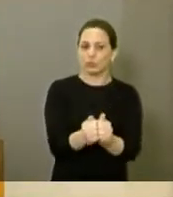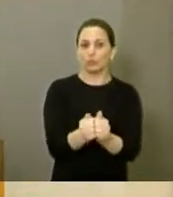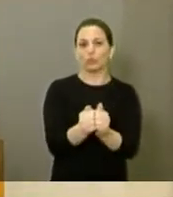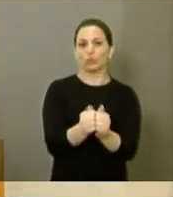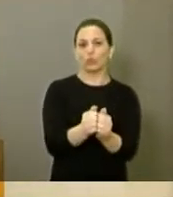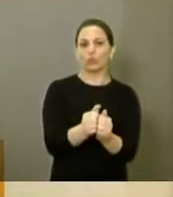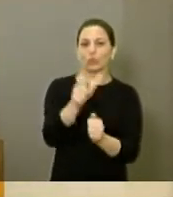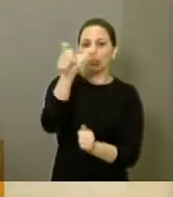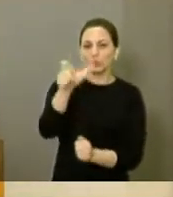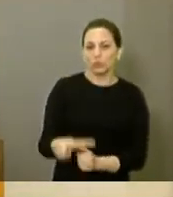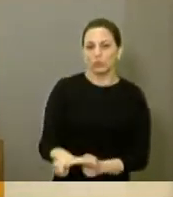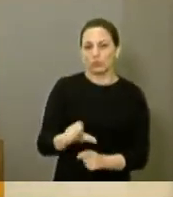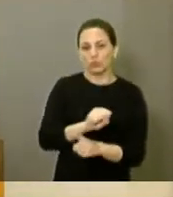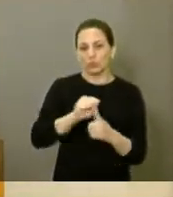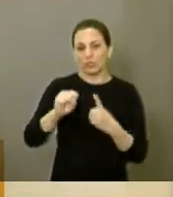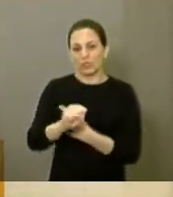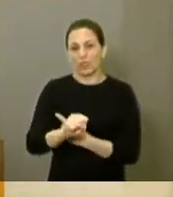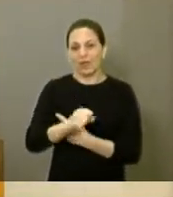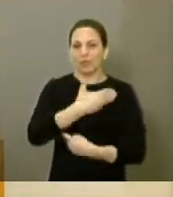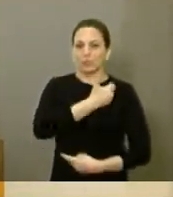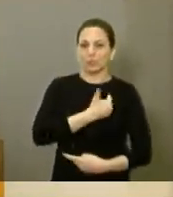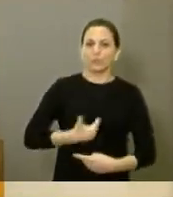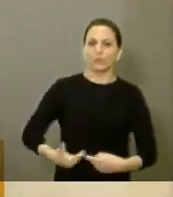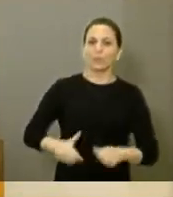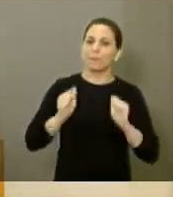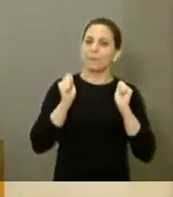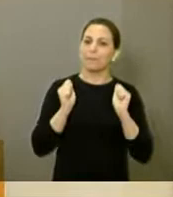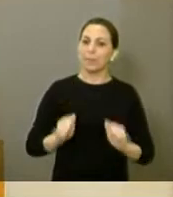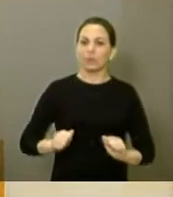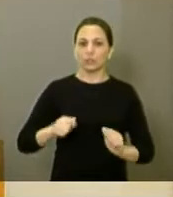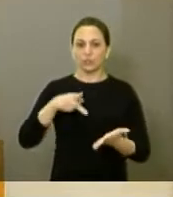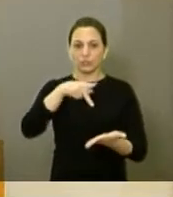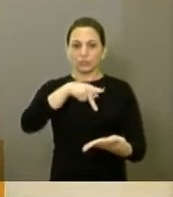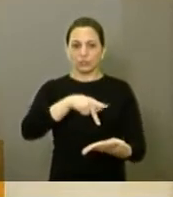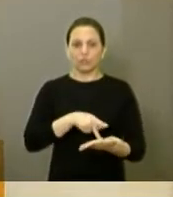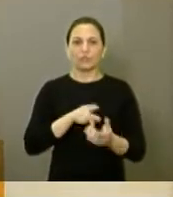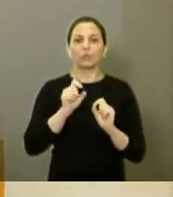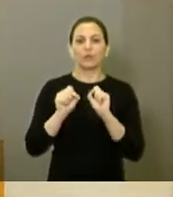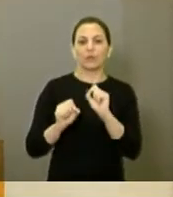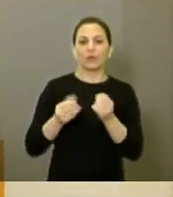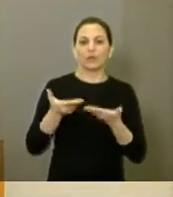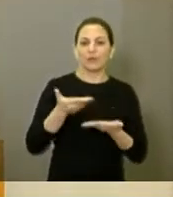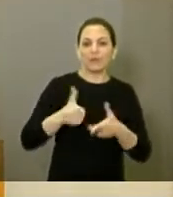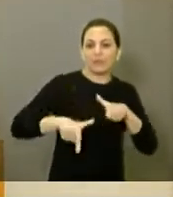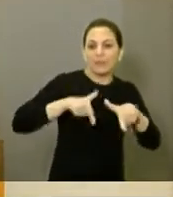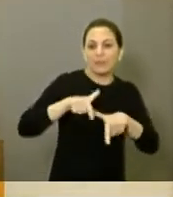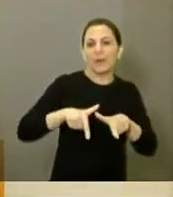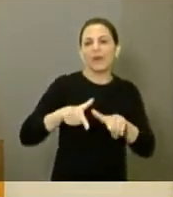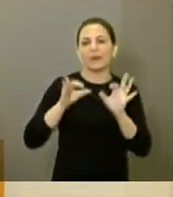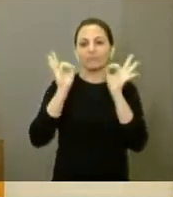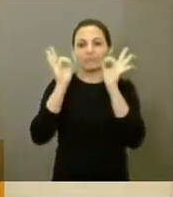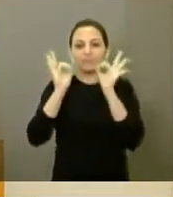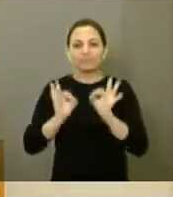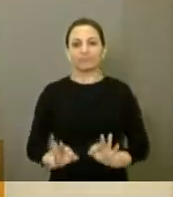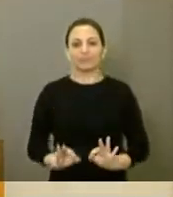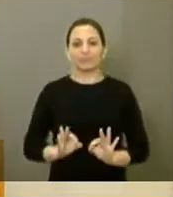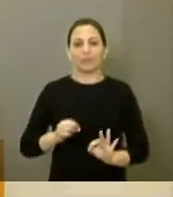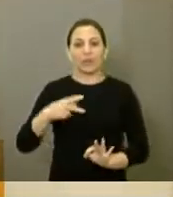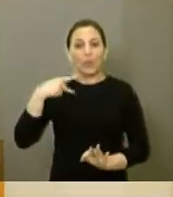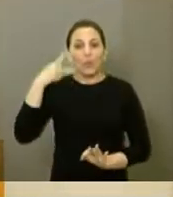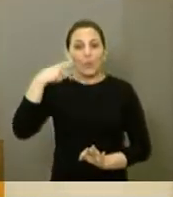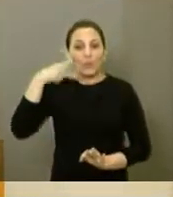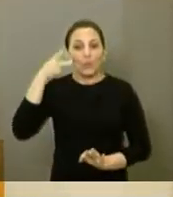civil poder público a gente possa ter é um trabalho que dignifique a polícia fica e